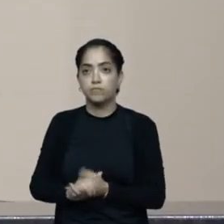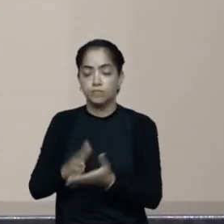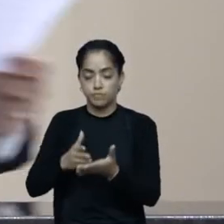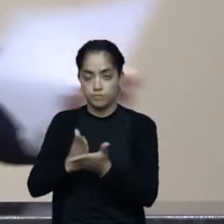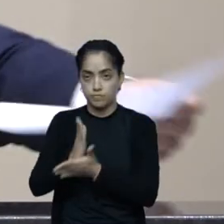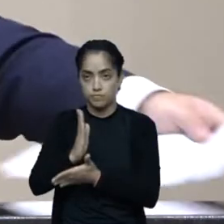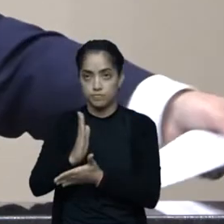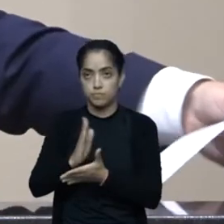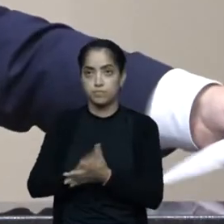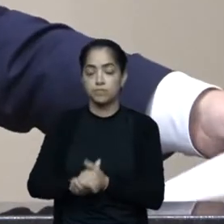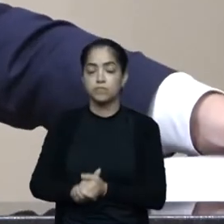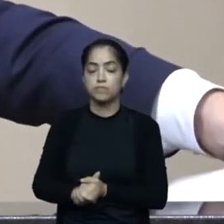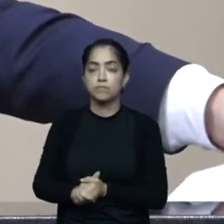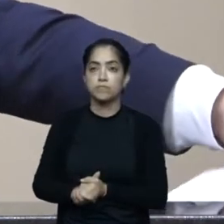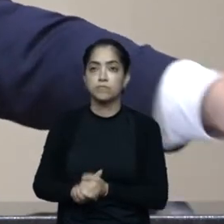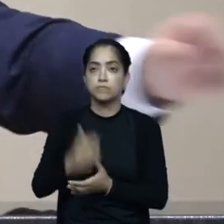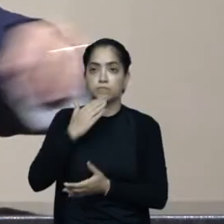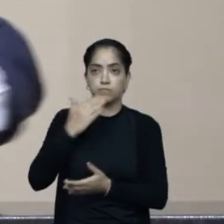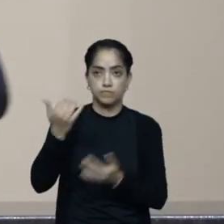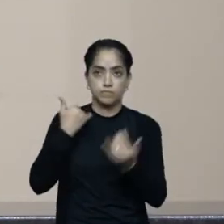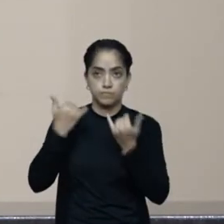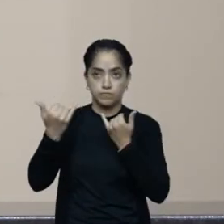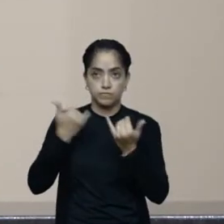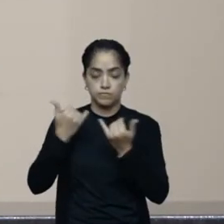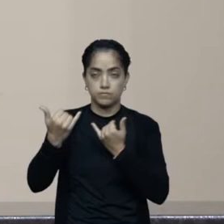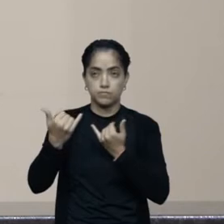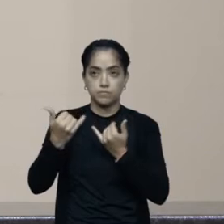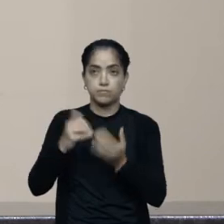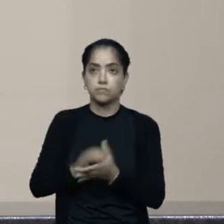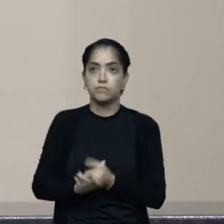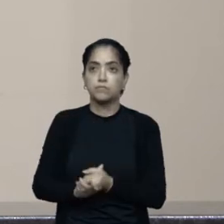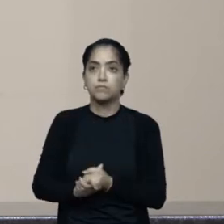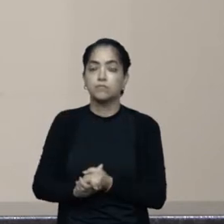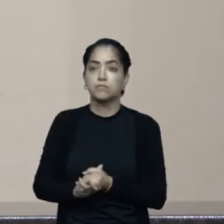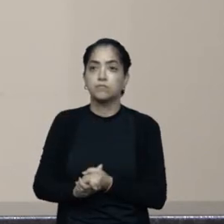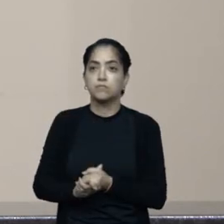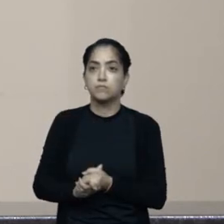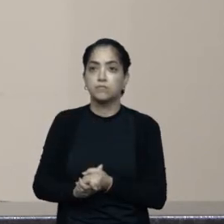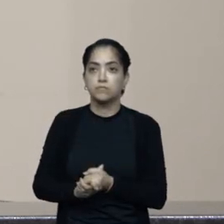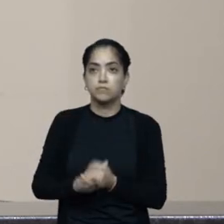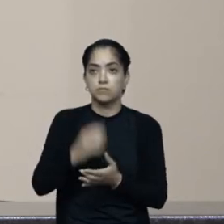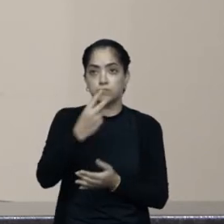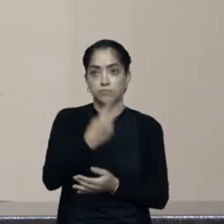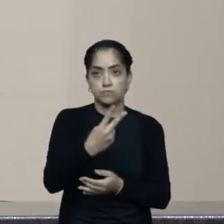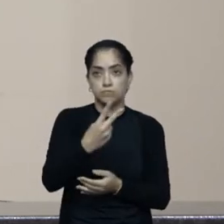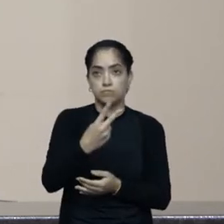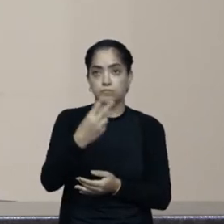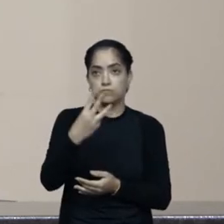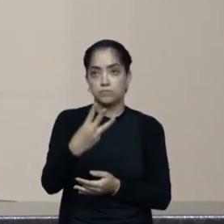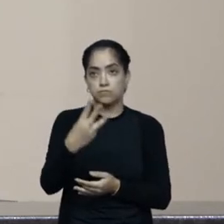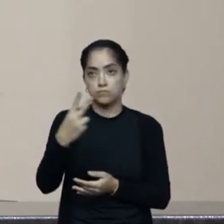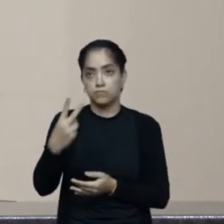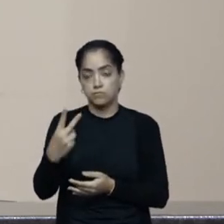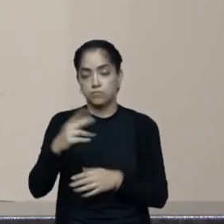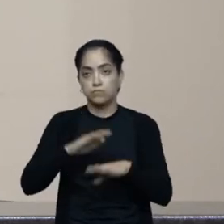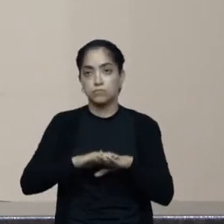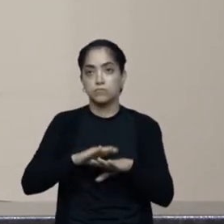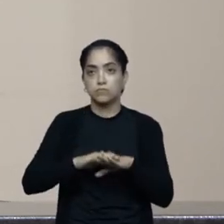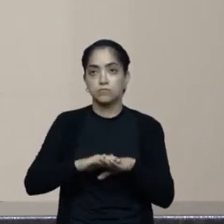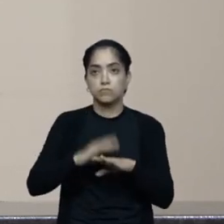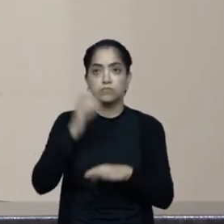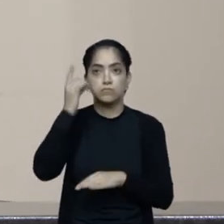Aprovado. Pedidos de informação. Pedido de informação 232, autor deputado João